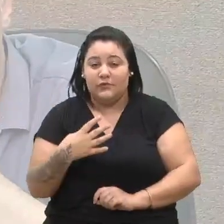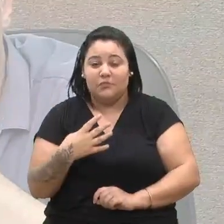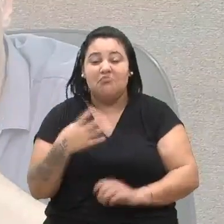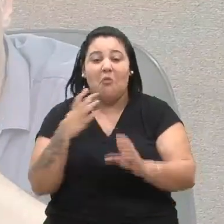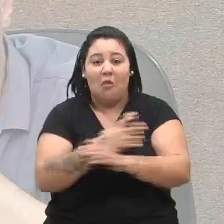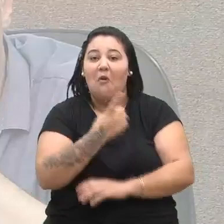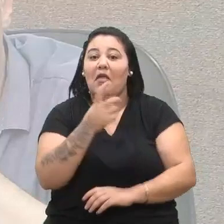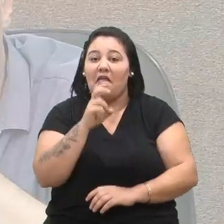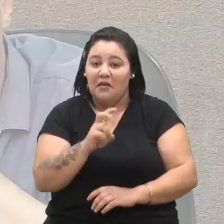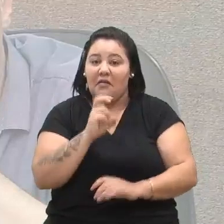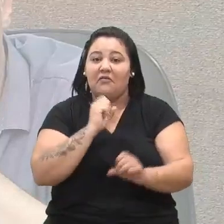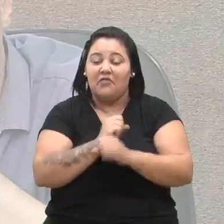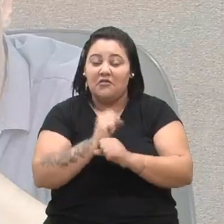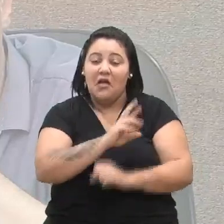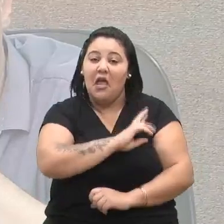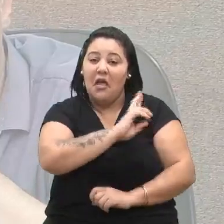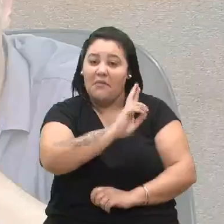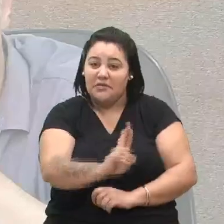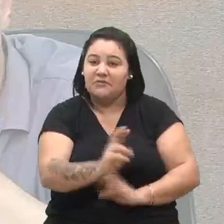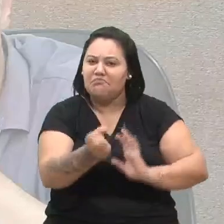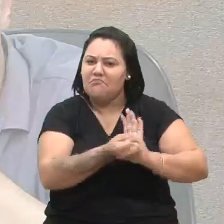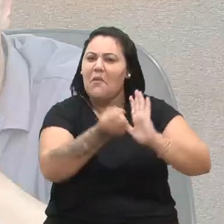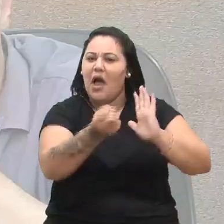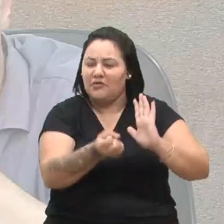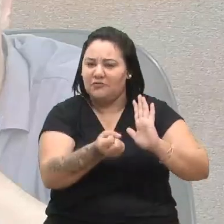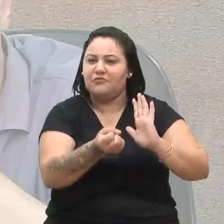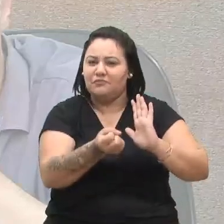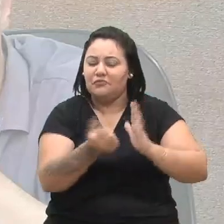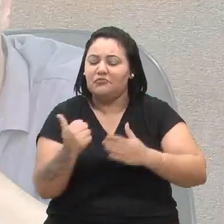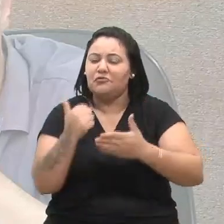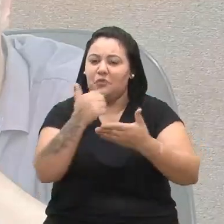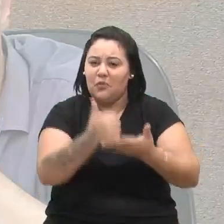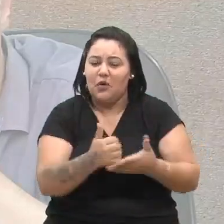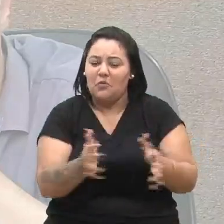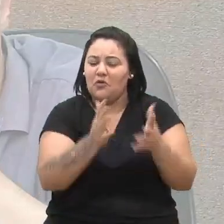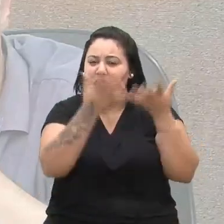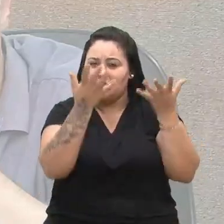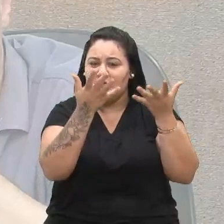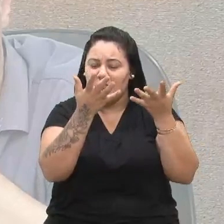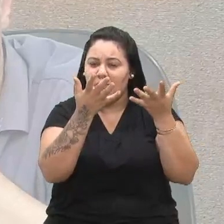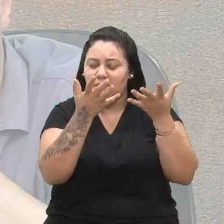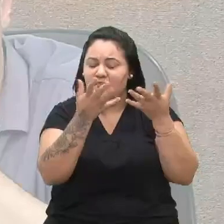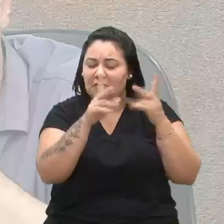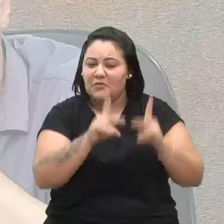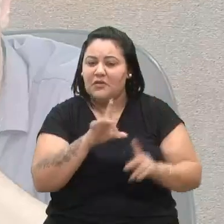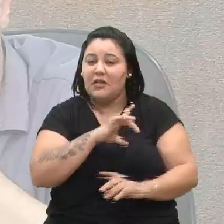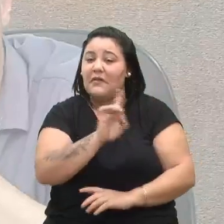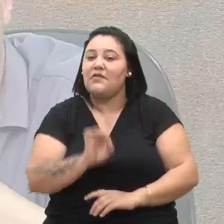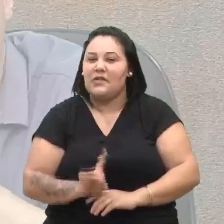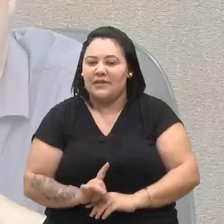fundação, representando um marco significativo na promoção e apoio às pessoas com deficiência,